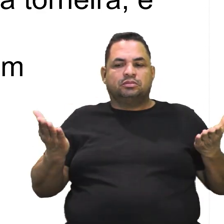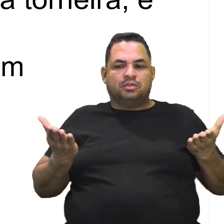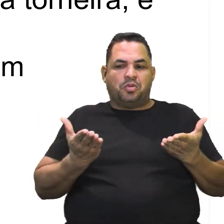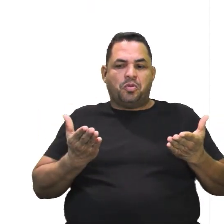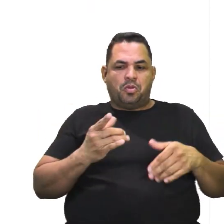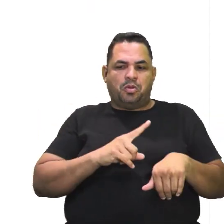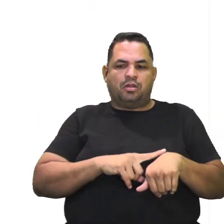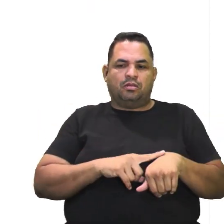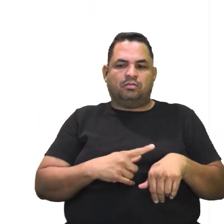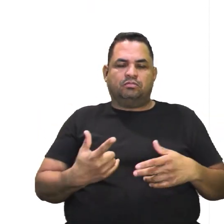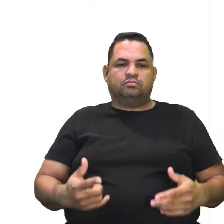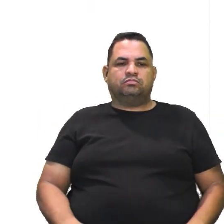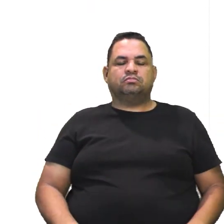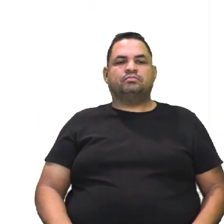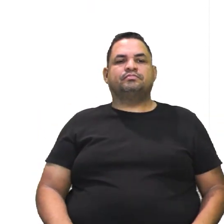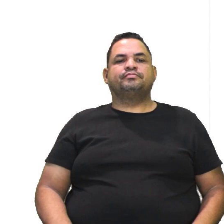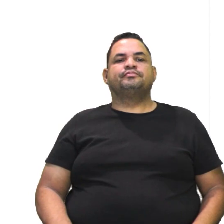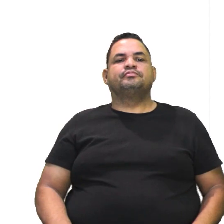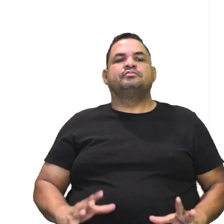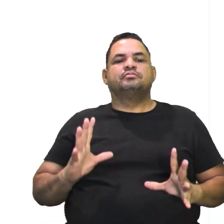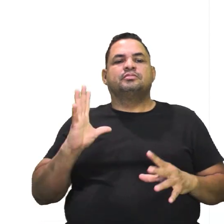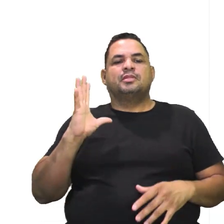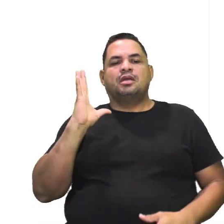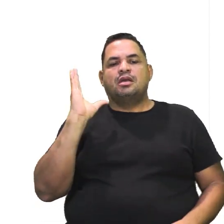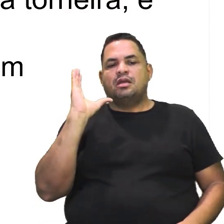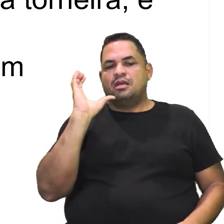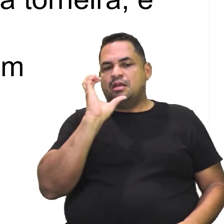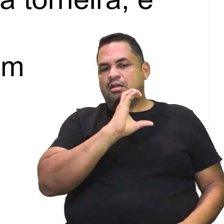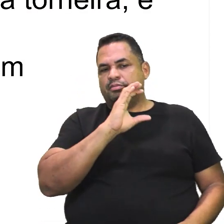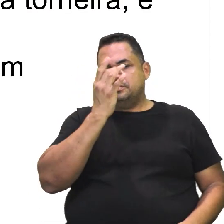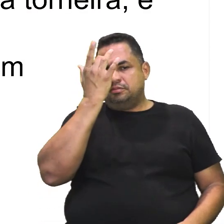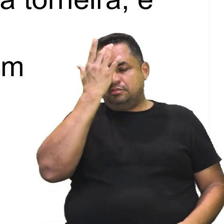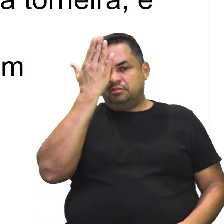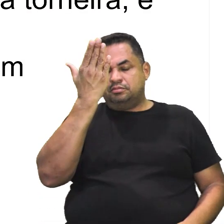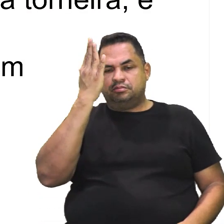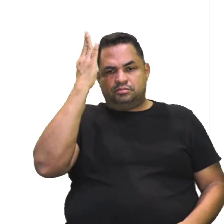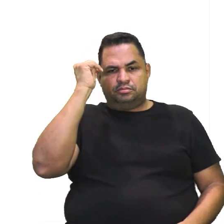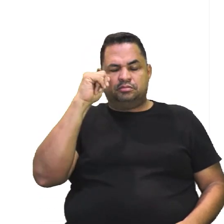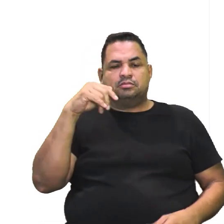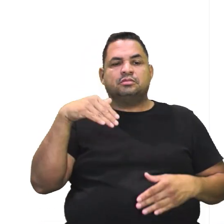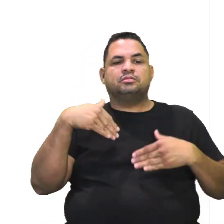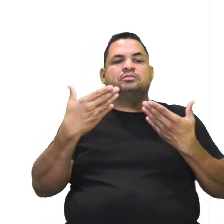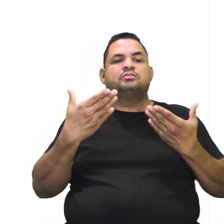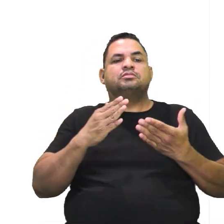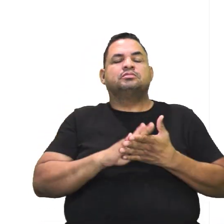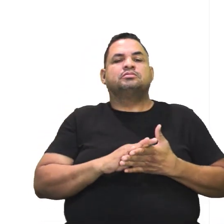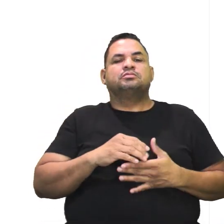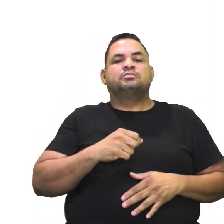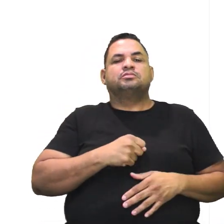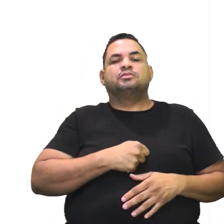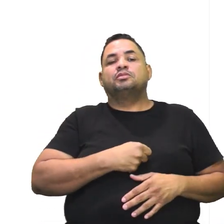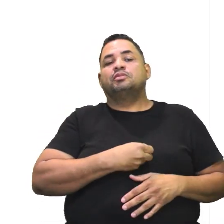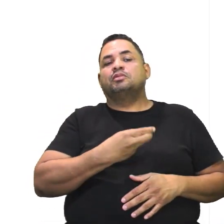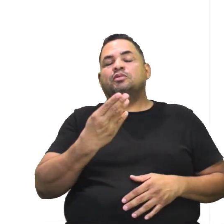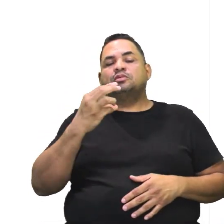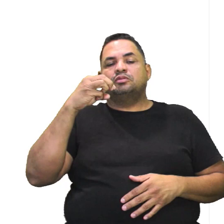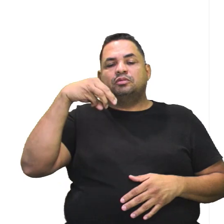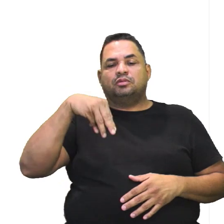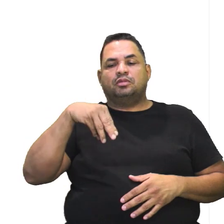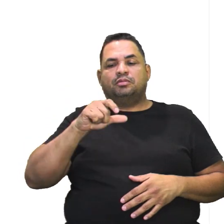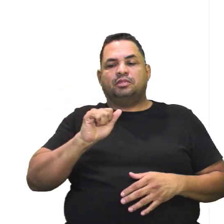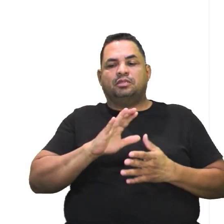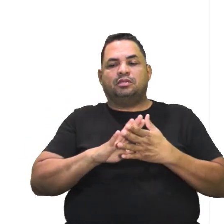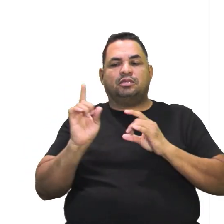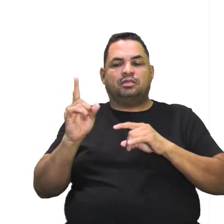atual? Aqui, para a gente resolver bem rápido e bem fácil, nós sabermos o seguinte: quantos ml de água caem